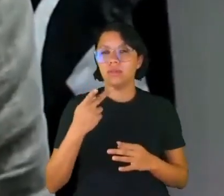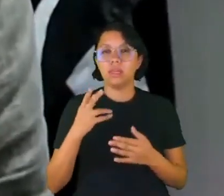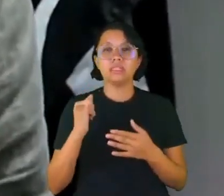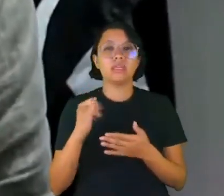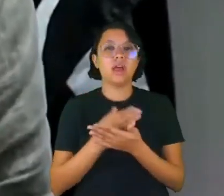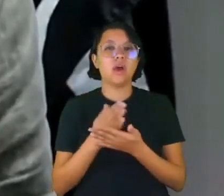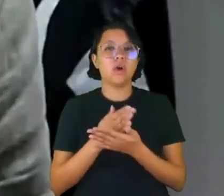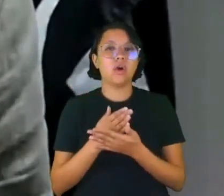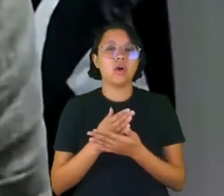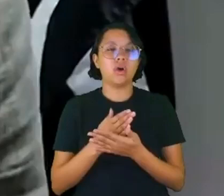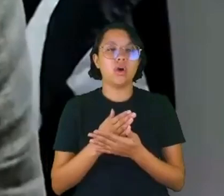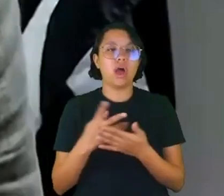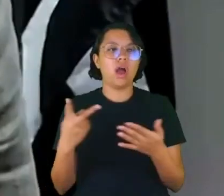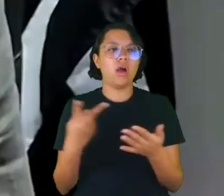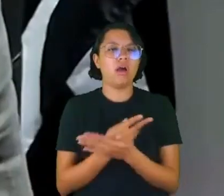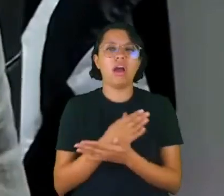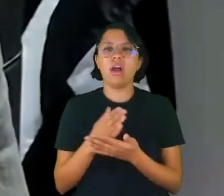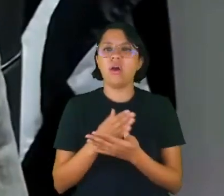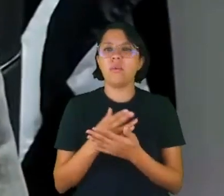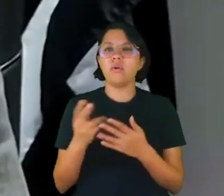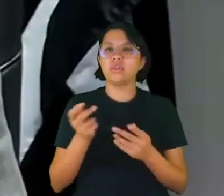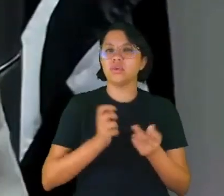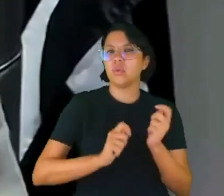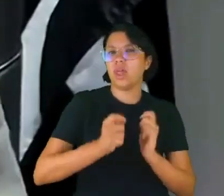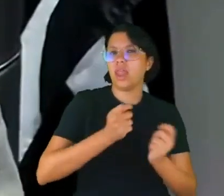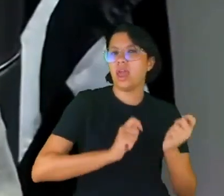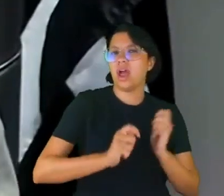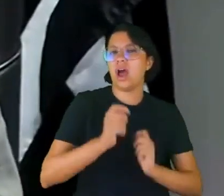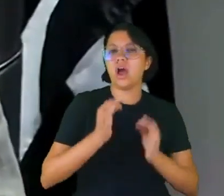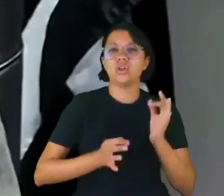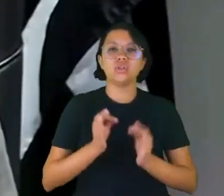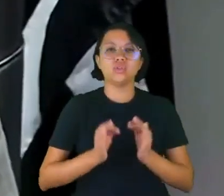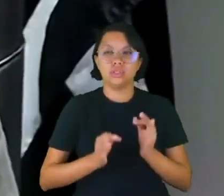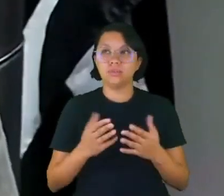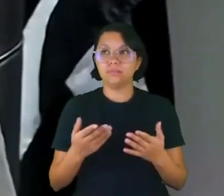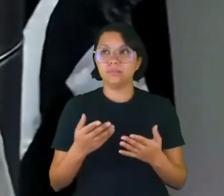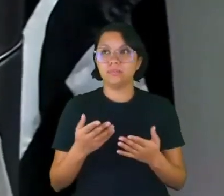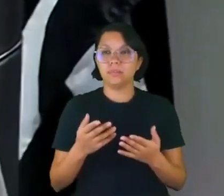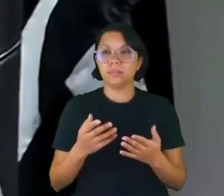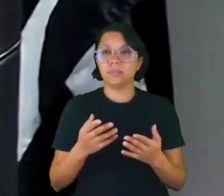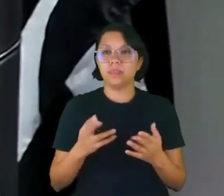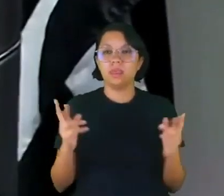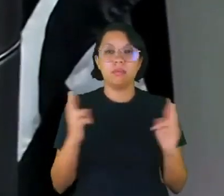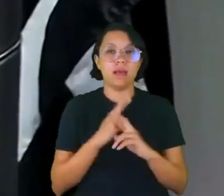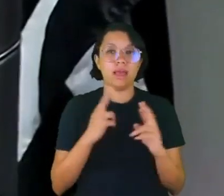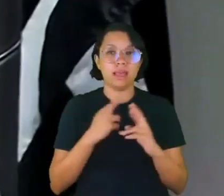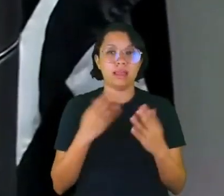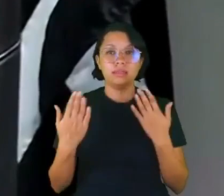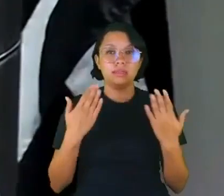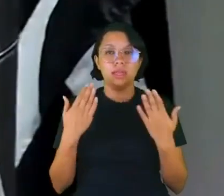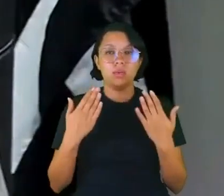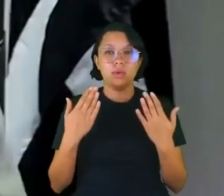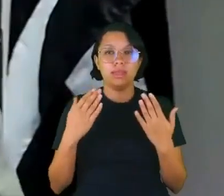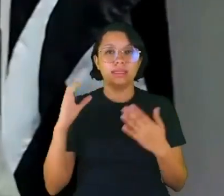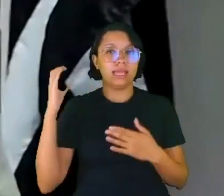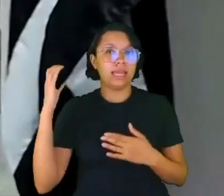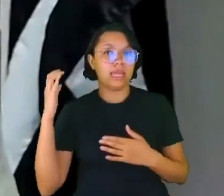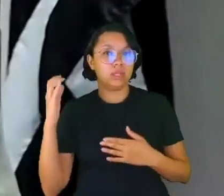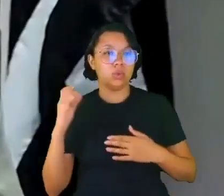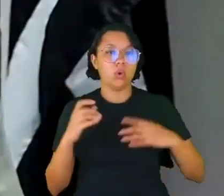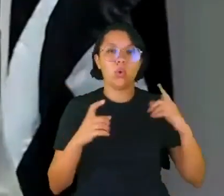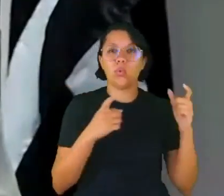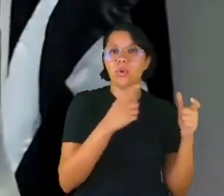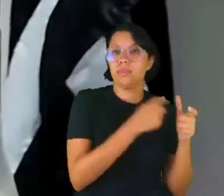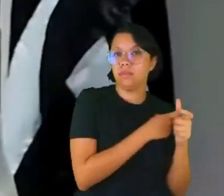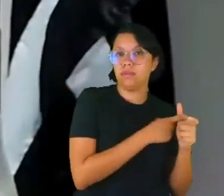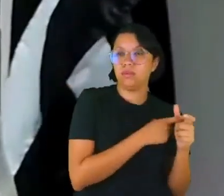errado no negócio jurídico. E o negócio jurídico se estabelece, uma relação que se estabelece entre credor e devedor, em